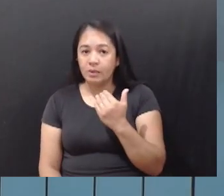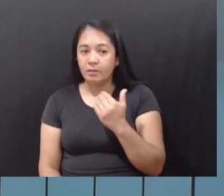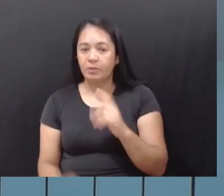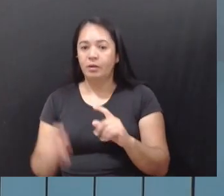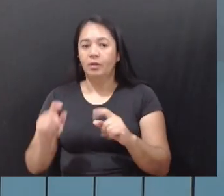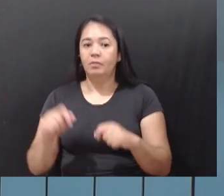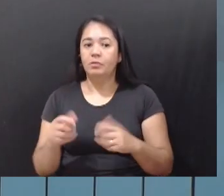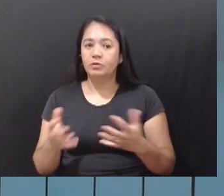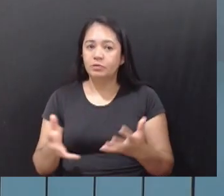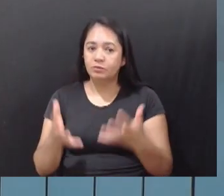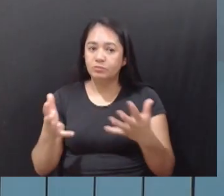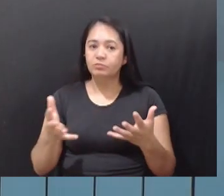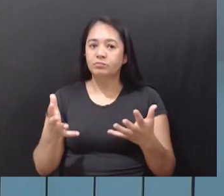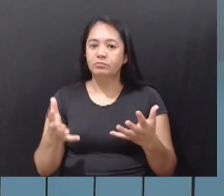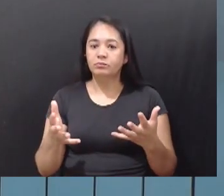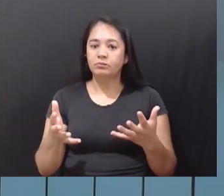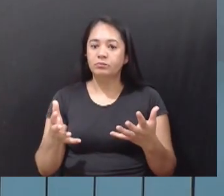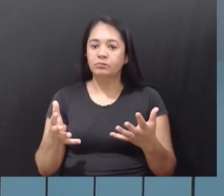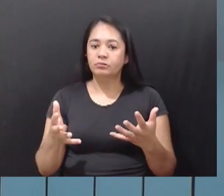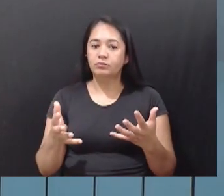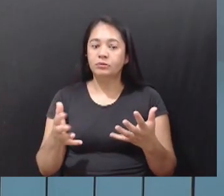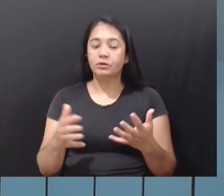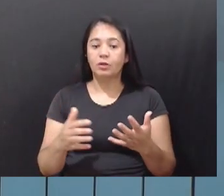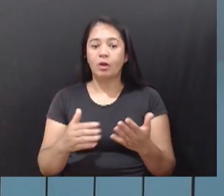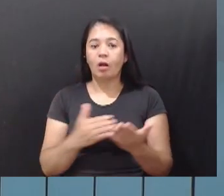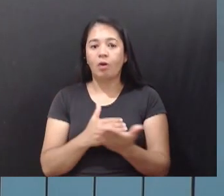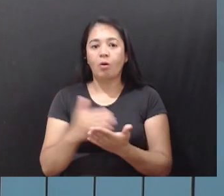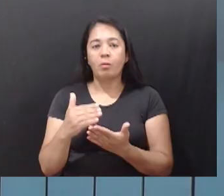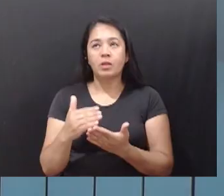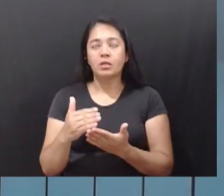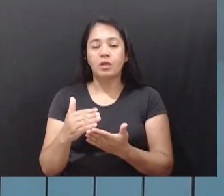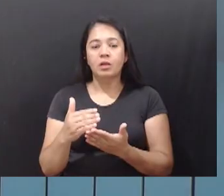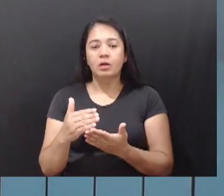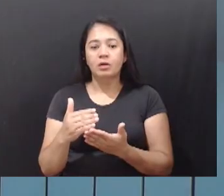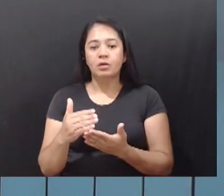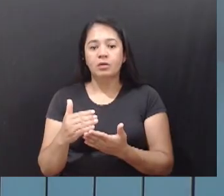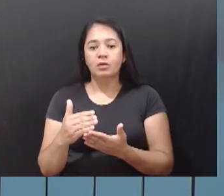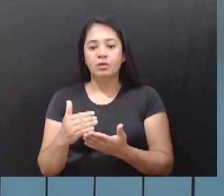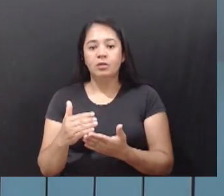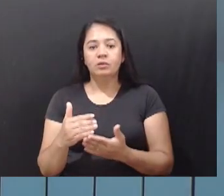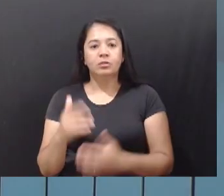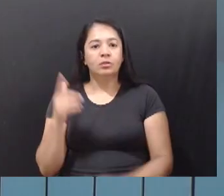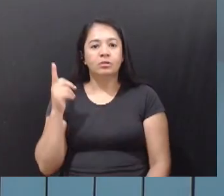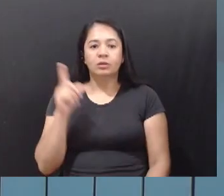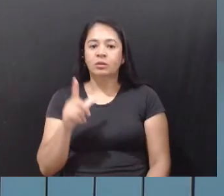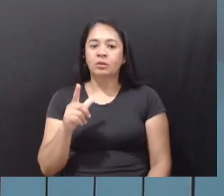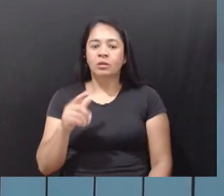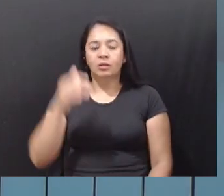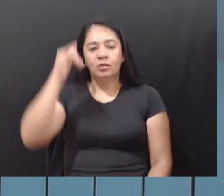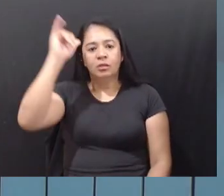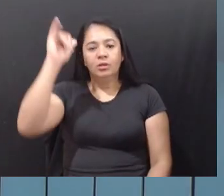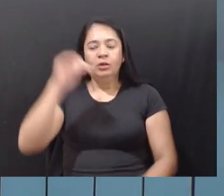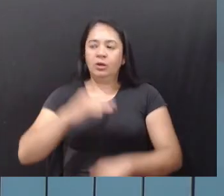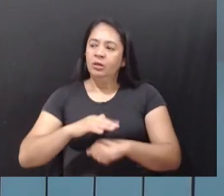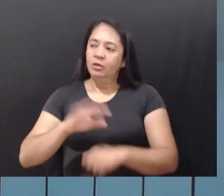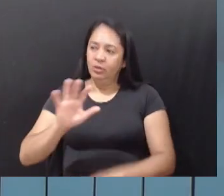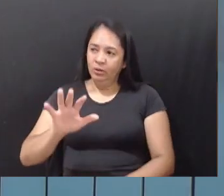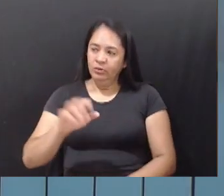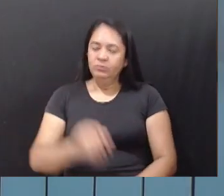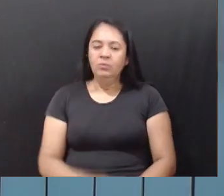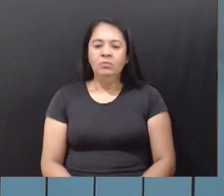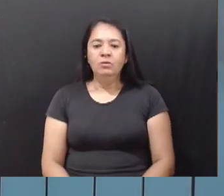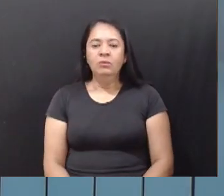há alimentos que pode contribuir para o surgimento, né? Ou então não consegue fazer